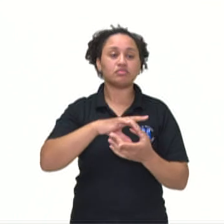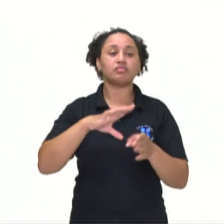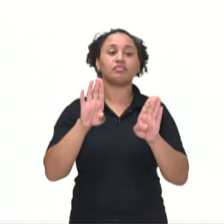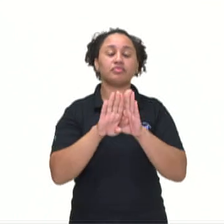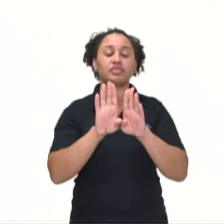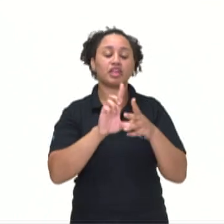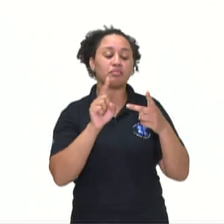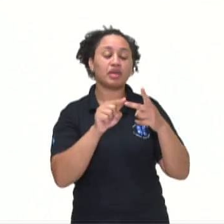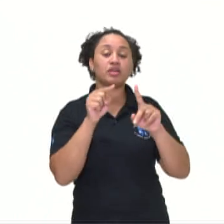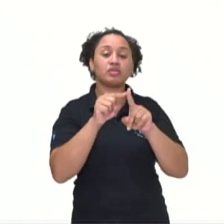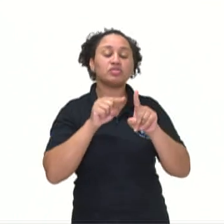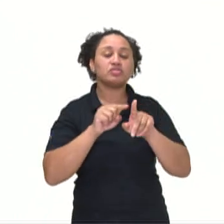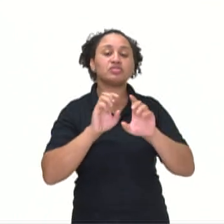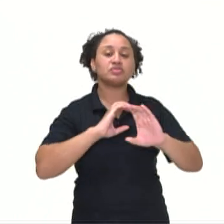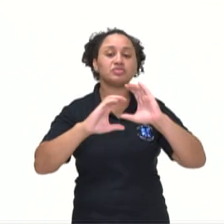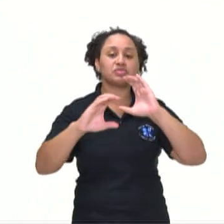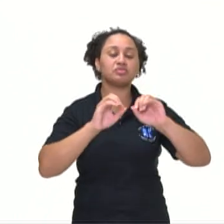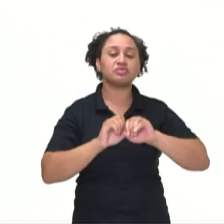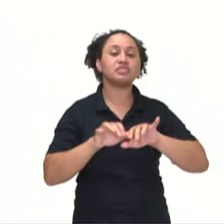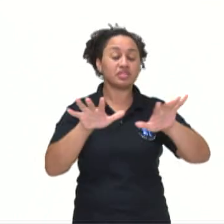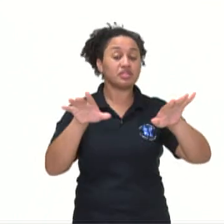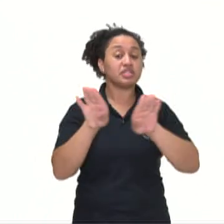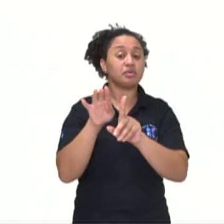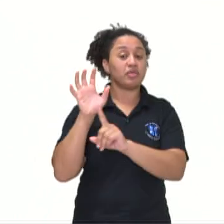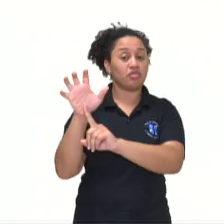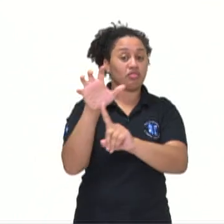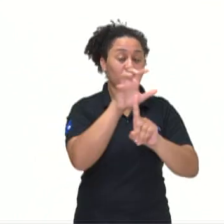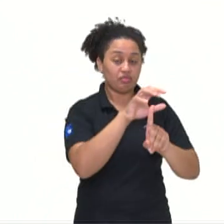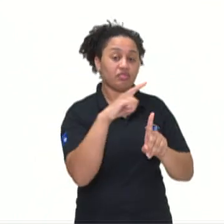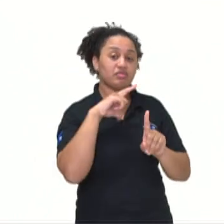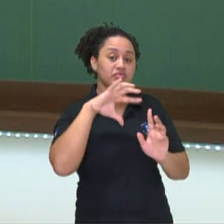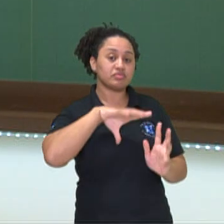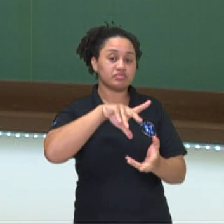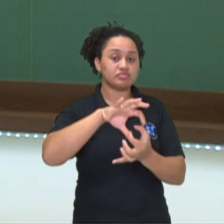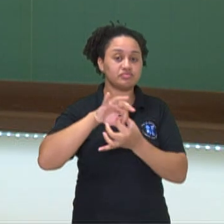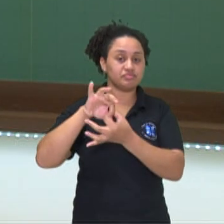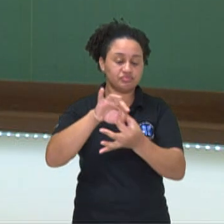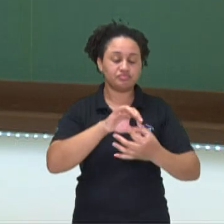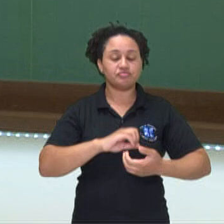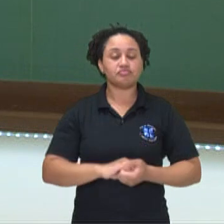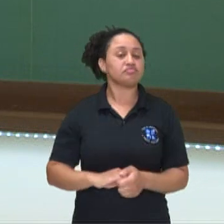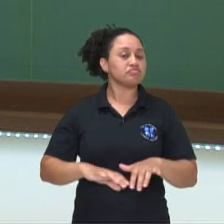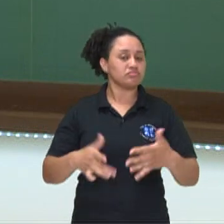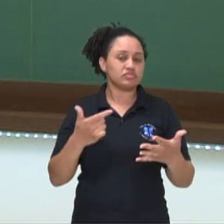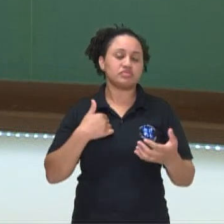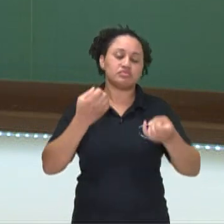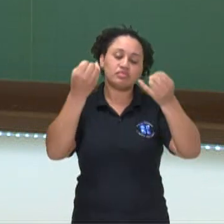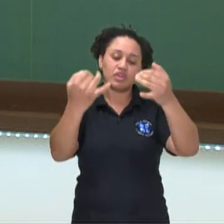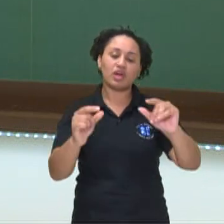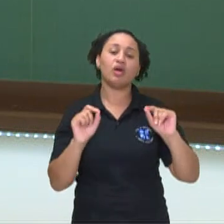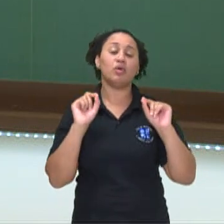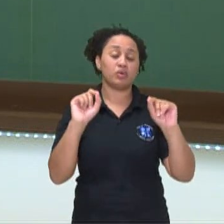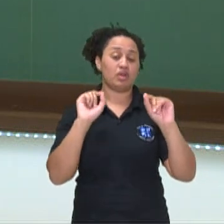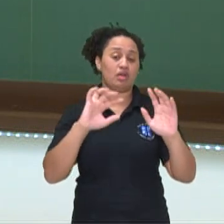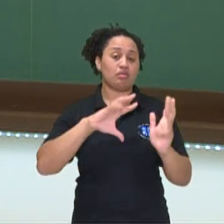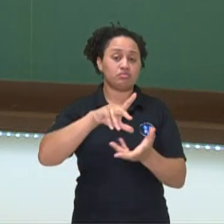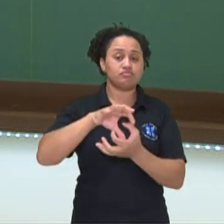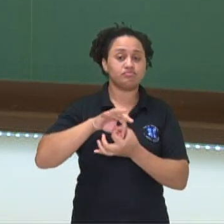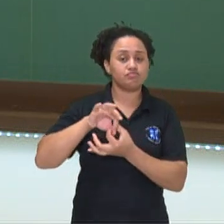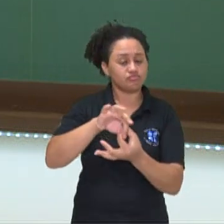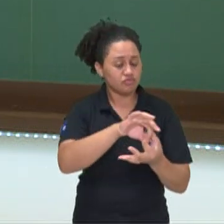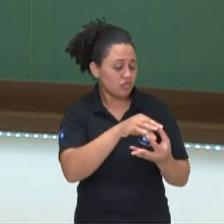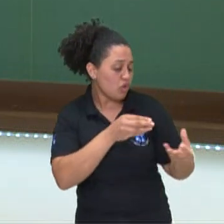de comunicação e sua influência no mundo global. Então a gente vai definir o que é globalização, como que a gente percebe